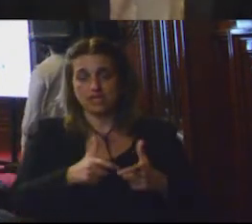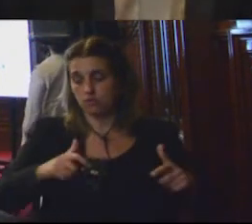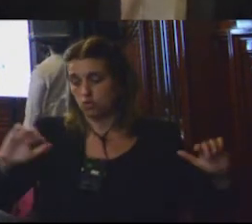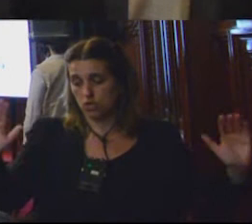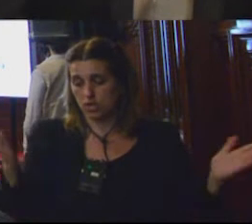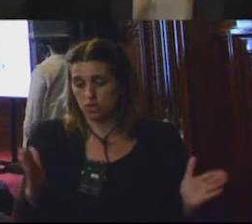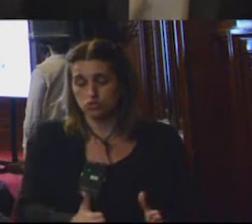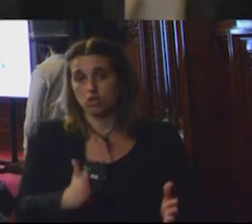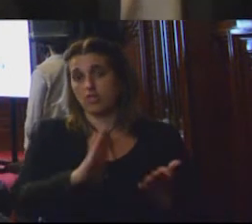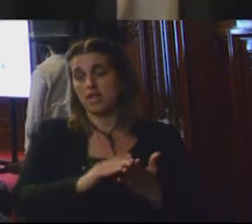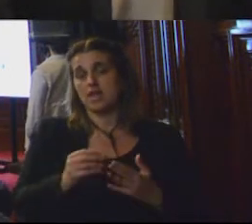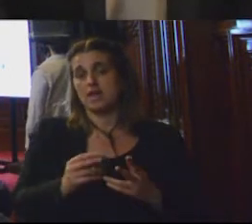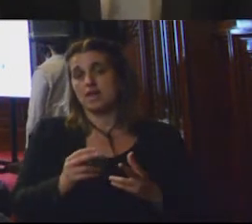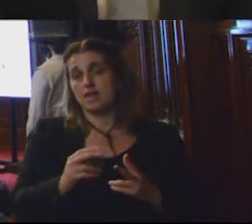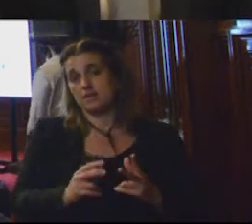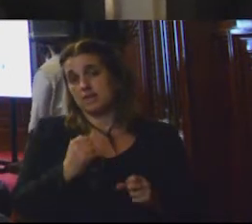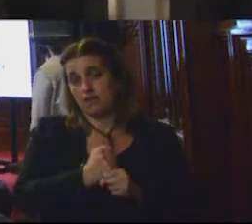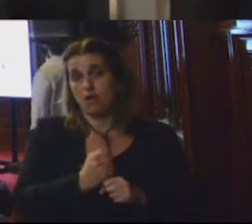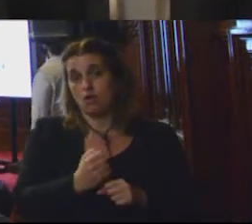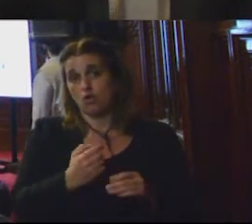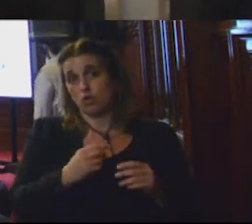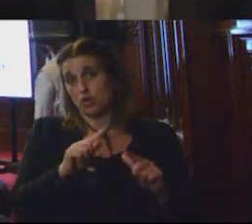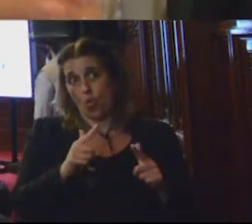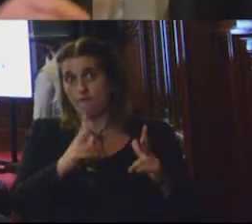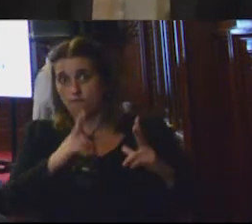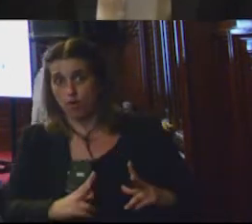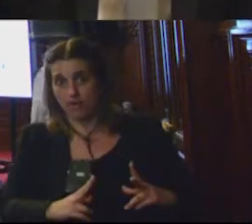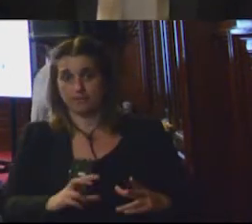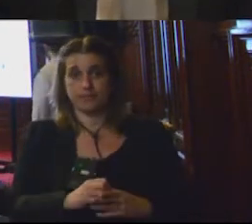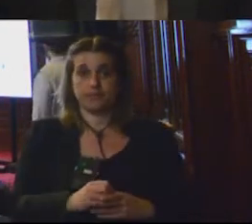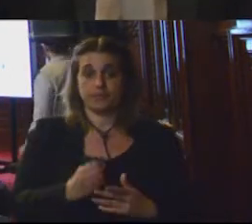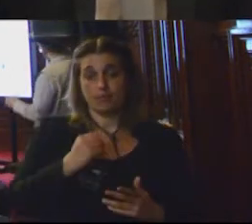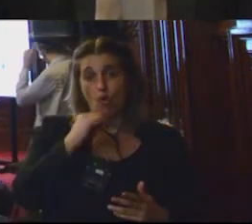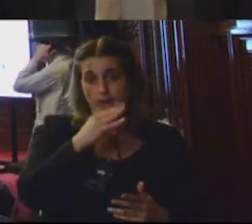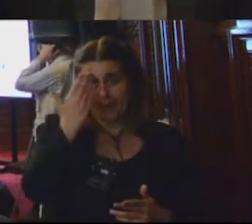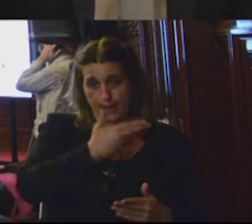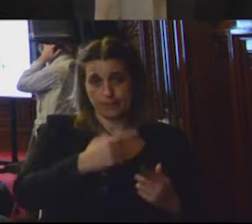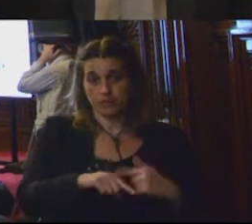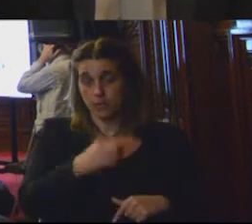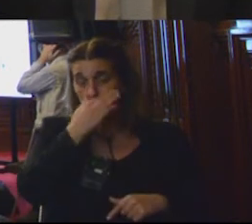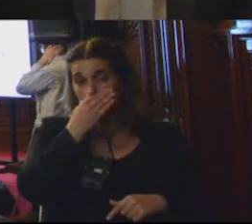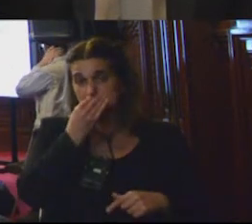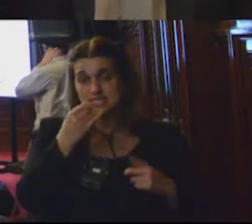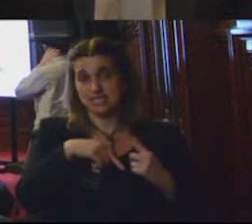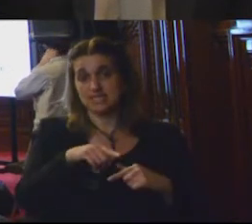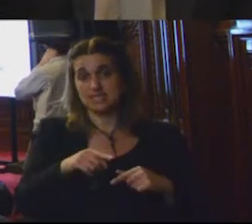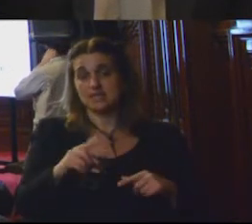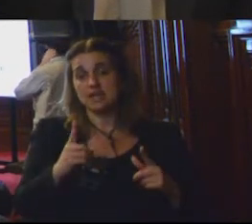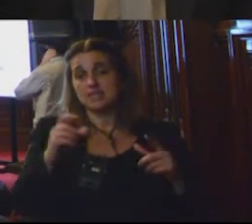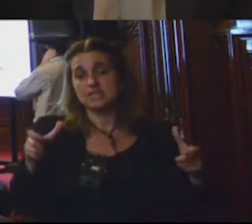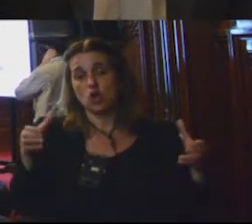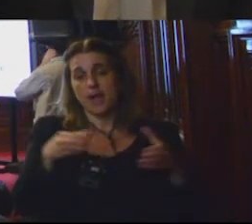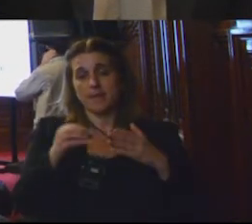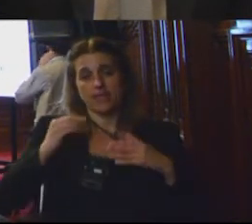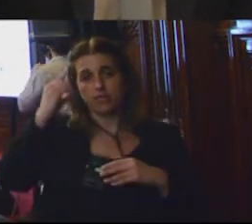mão de obra. Para analisar o referido projeto de lei, constituiu-se comissão especial na Câmara dos Deputados. Na